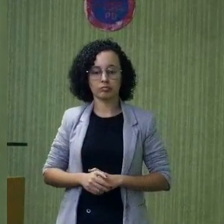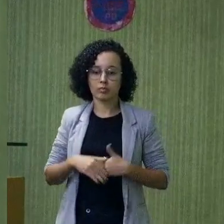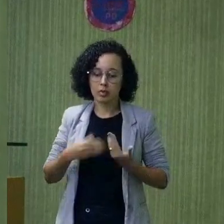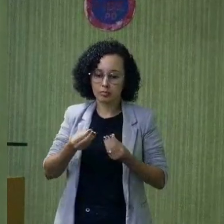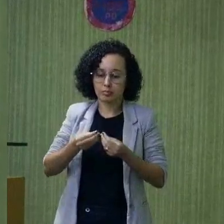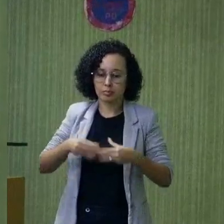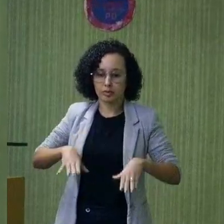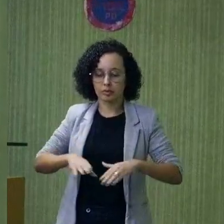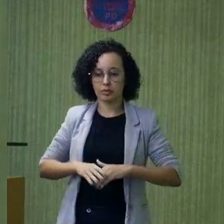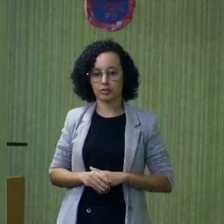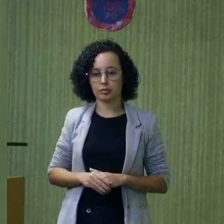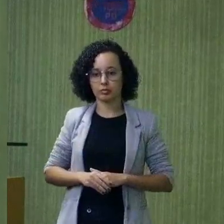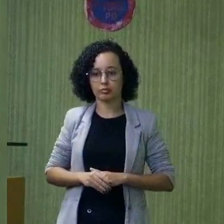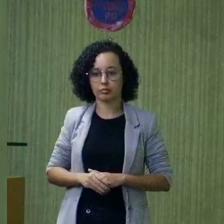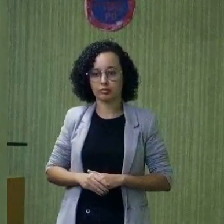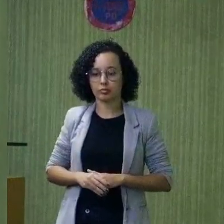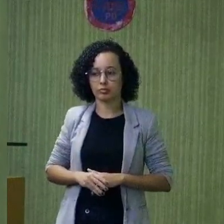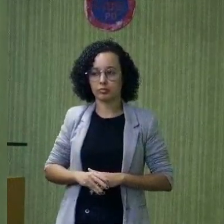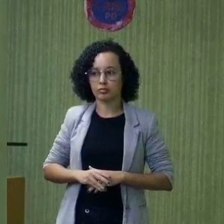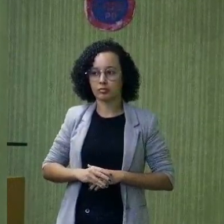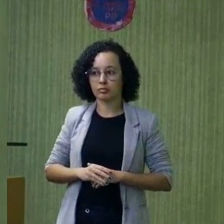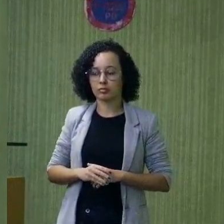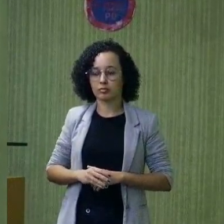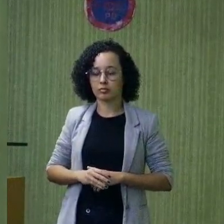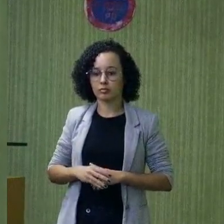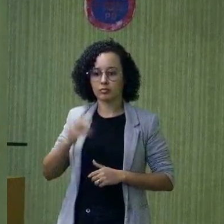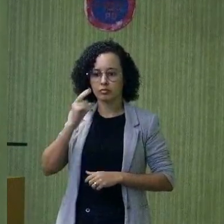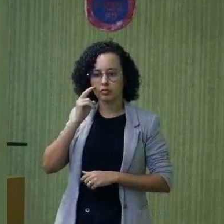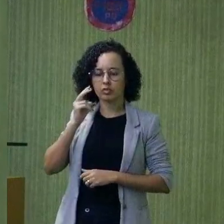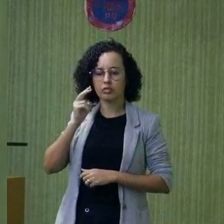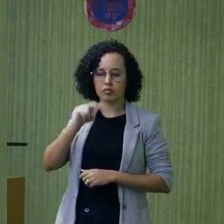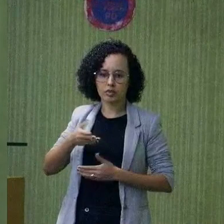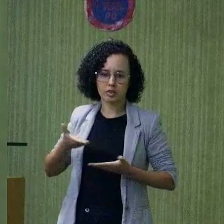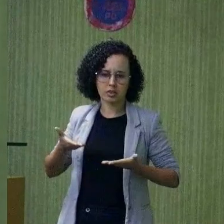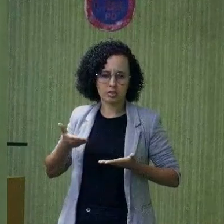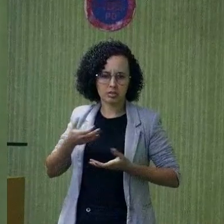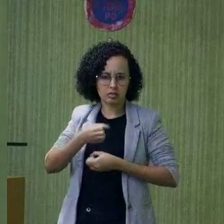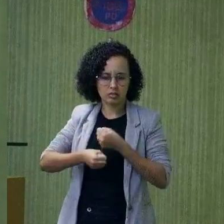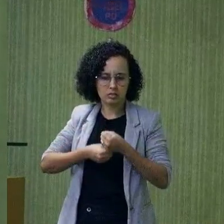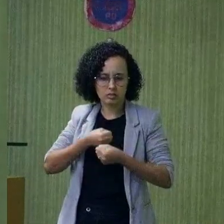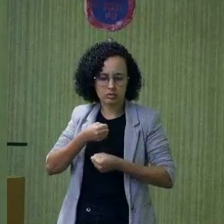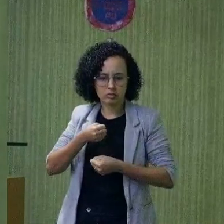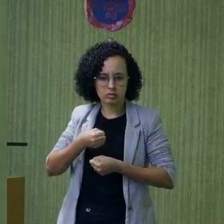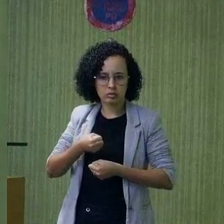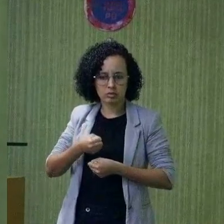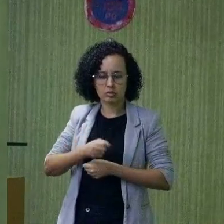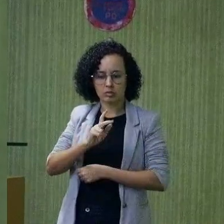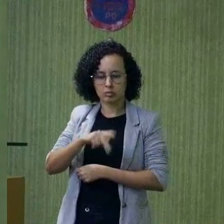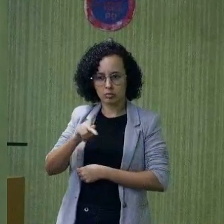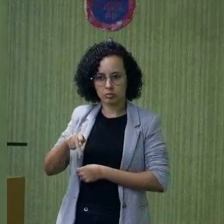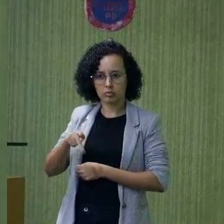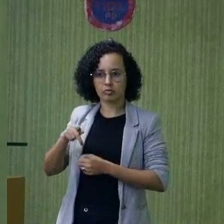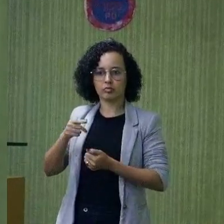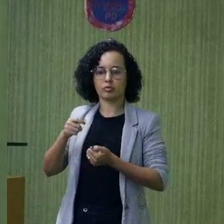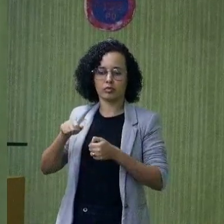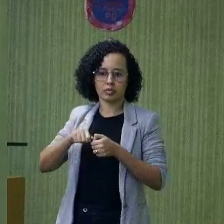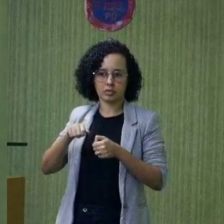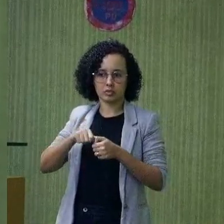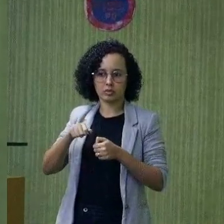né Apesar de que eu li que os que esse ano os professores vão fazer um questionário eh